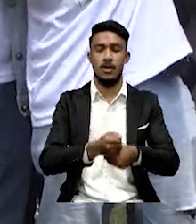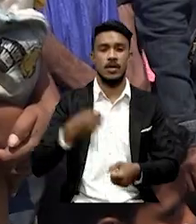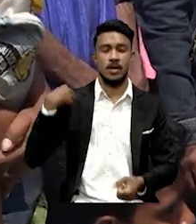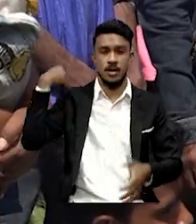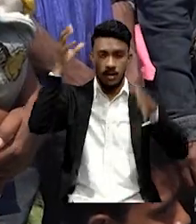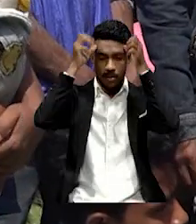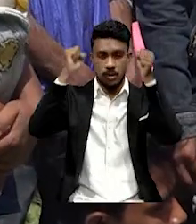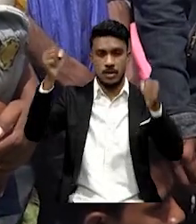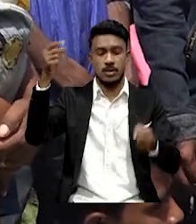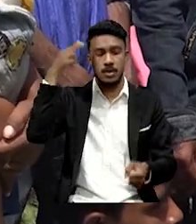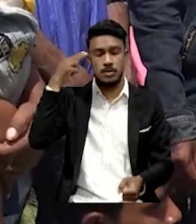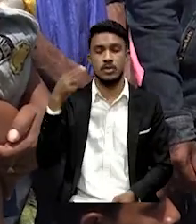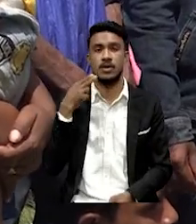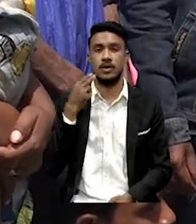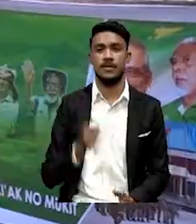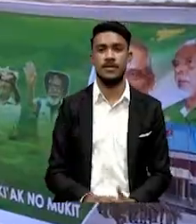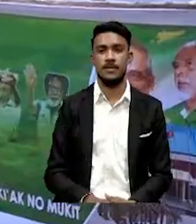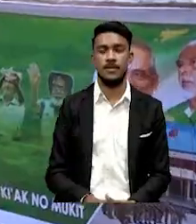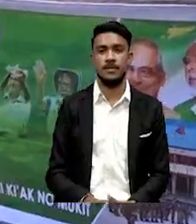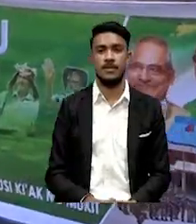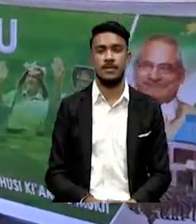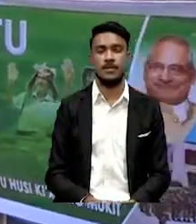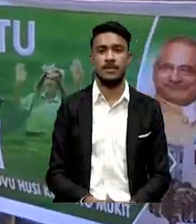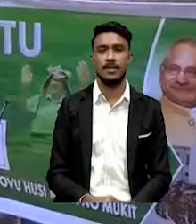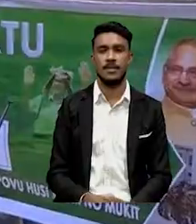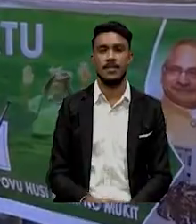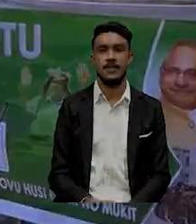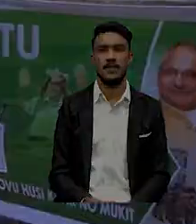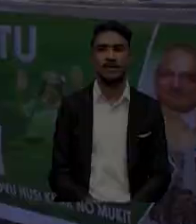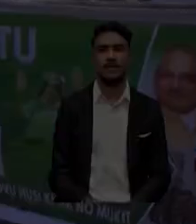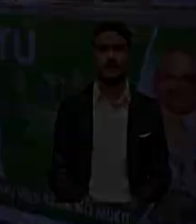da República José Manuel Ramos Horta. Zimi Fernandes, Juvel da Costa, GMN.